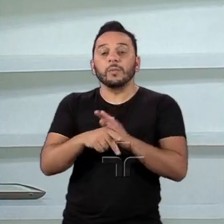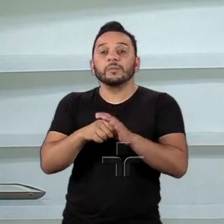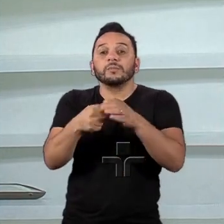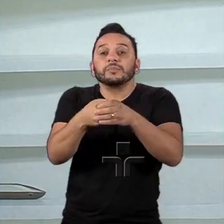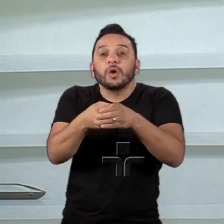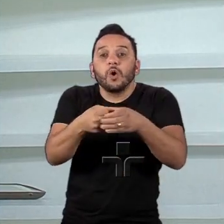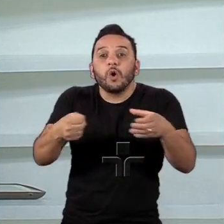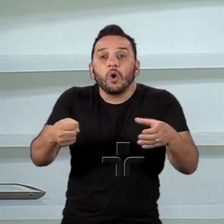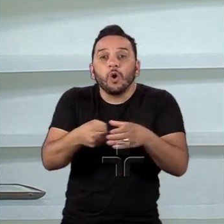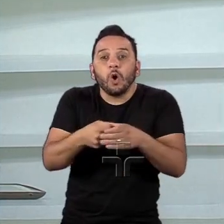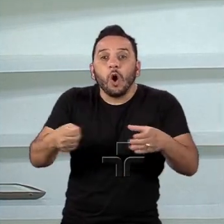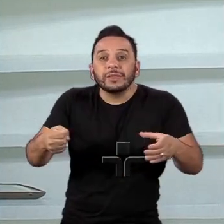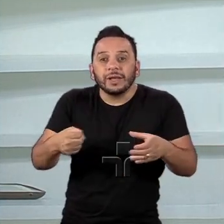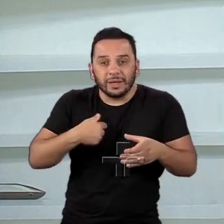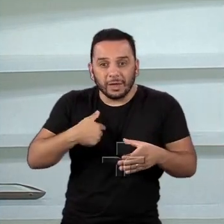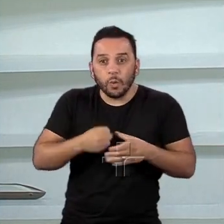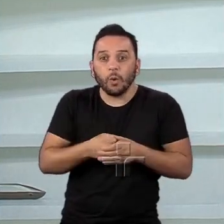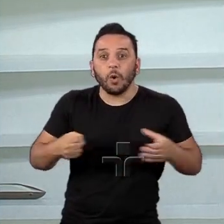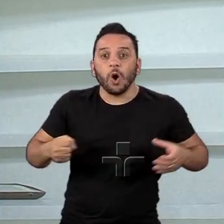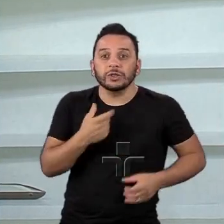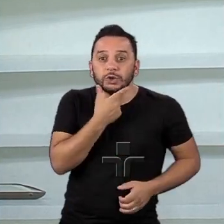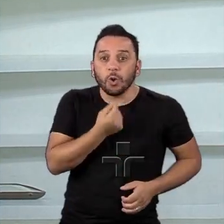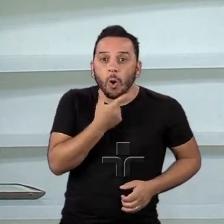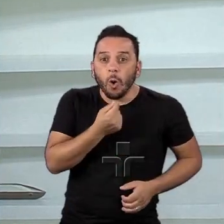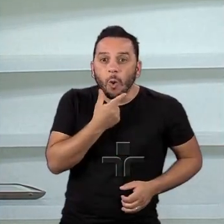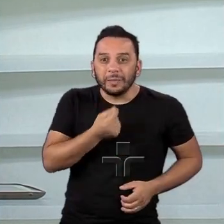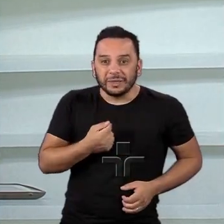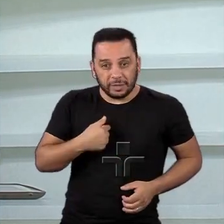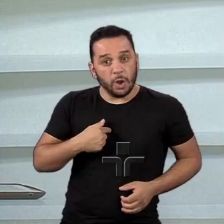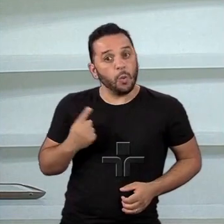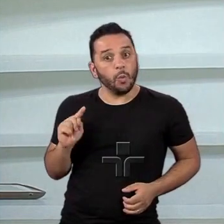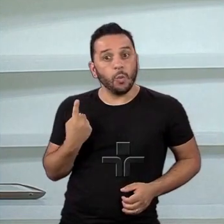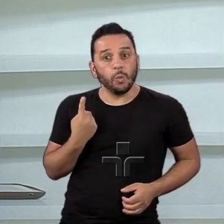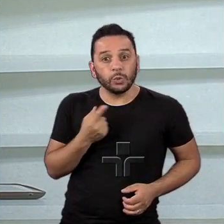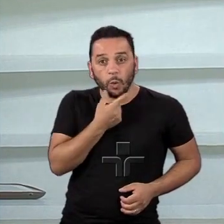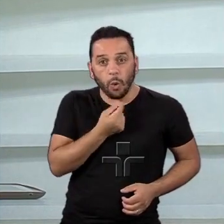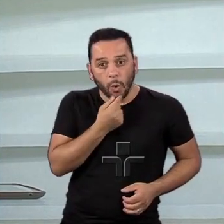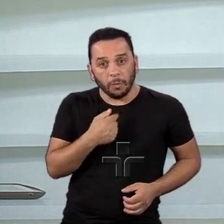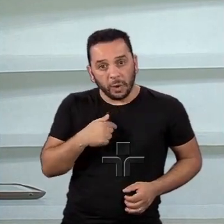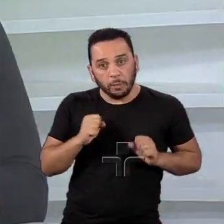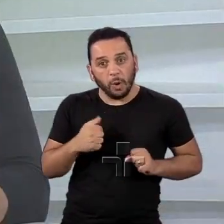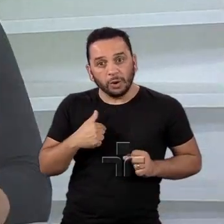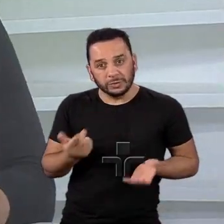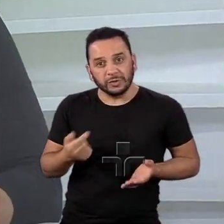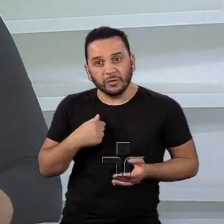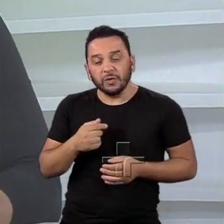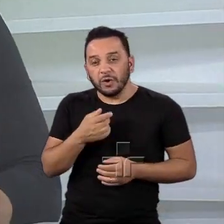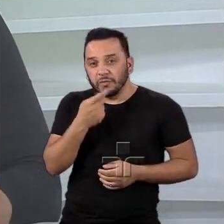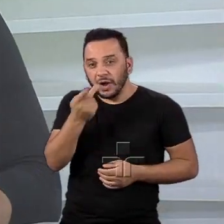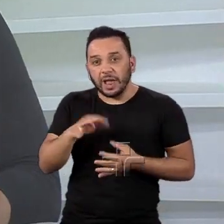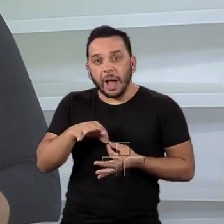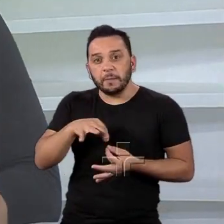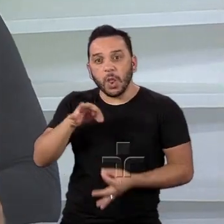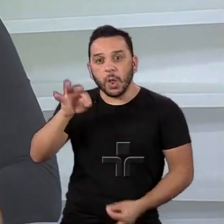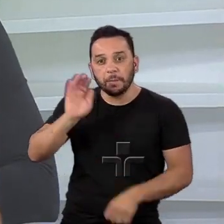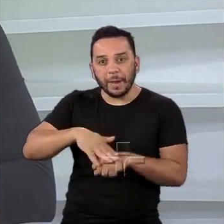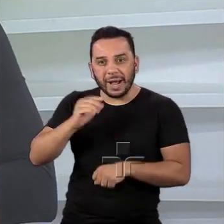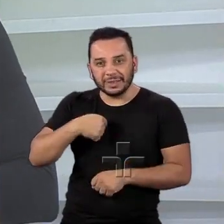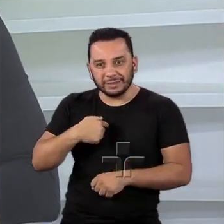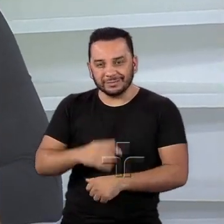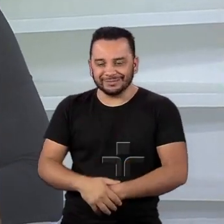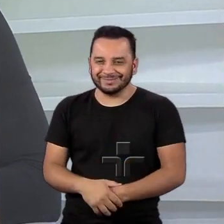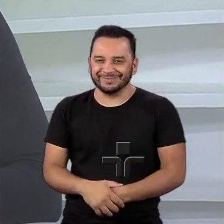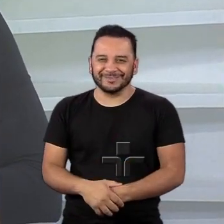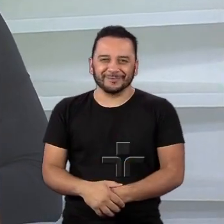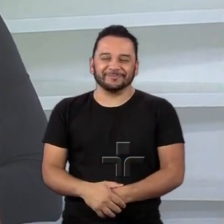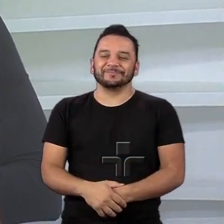minoria. aí, ela vai conversar com a Ana Amélia, agora no sentido anti-horário. Boa noite, candidatos. Obrigada pela